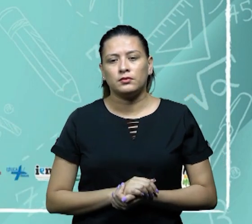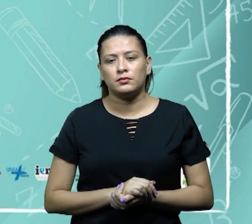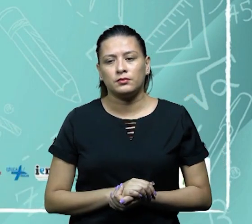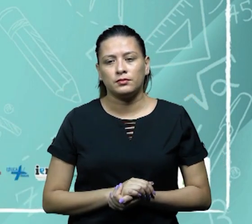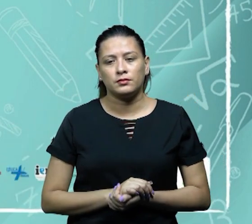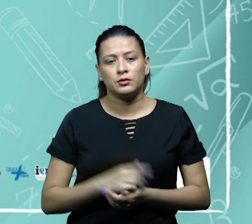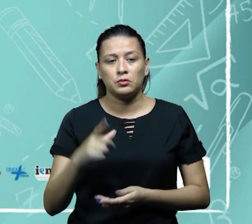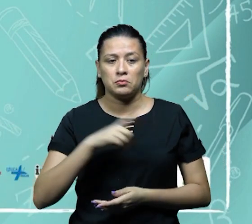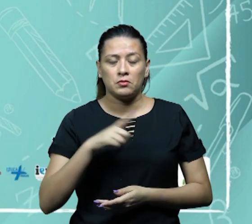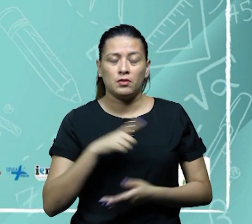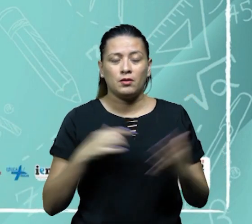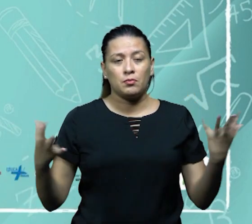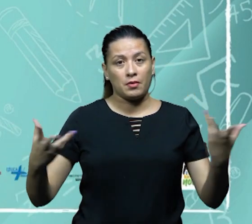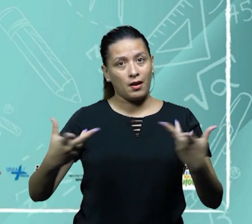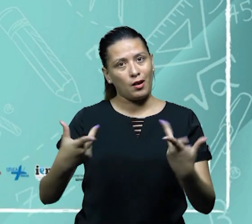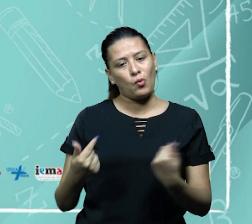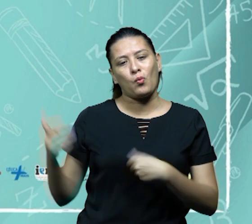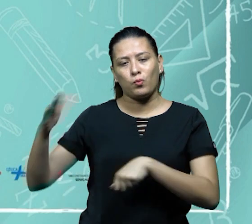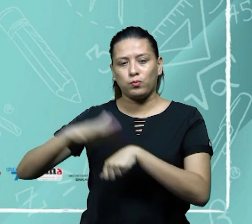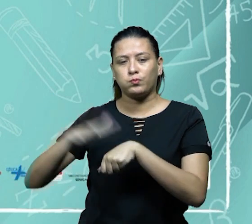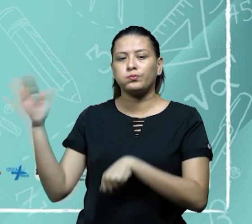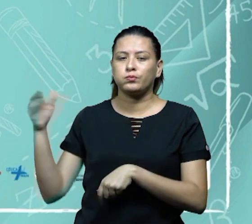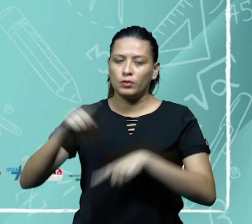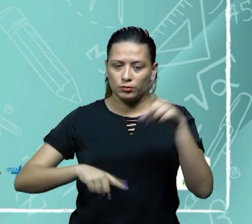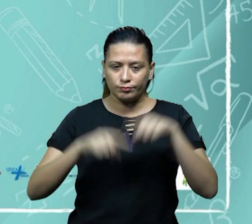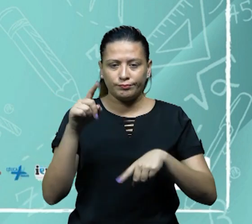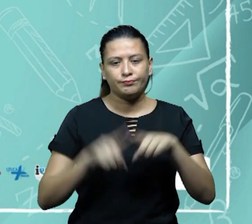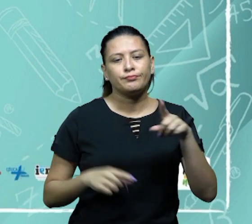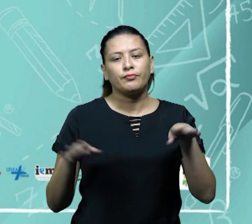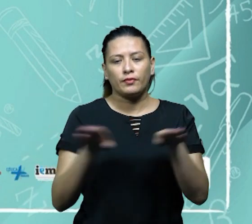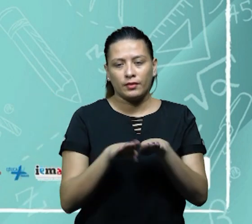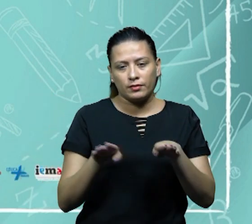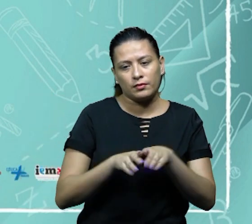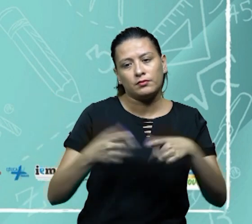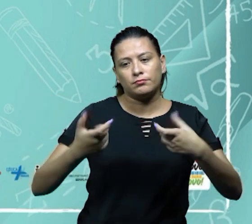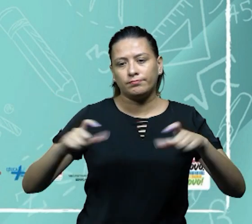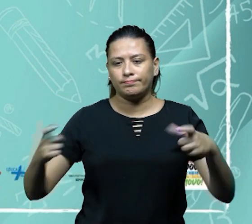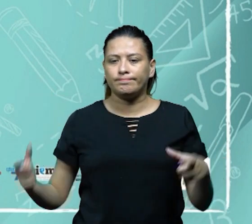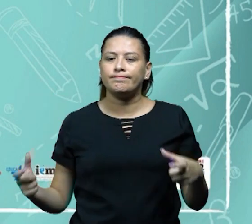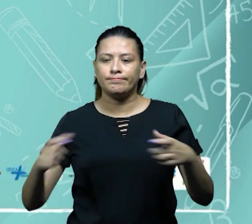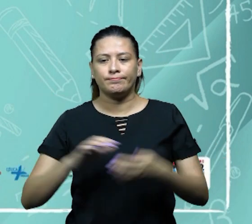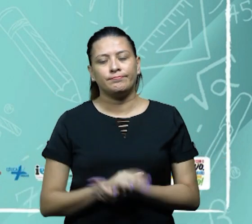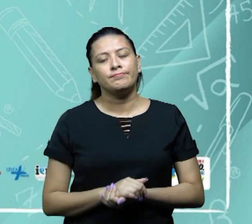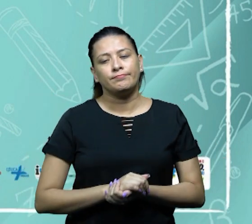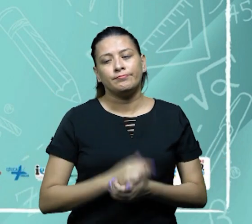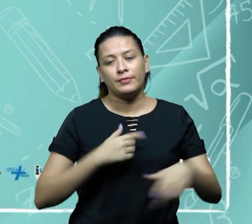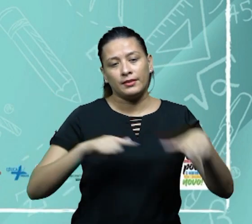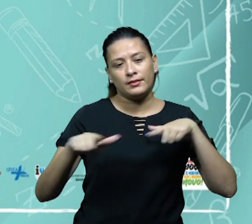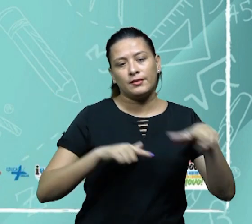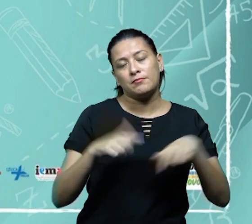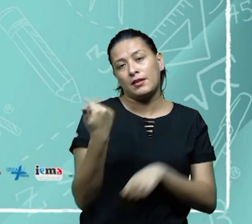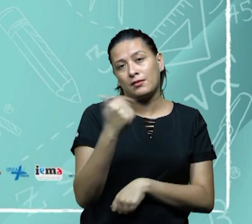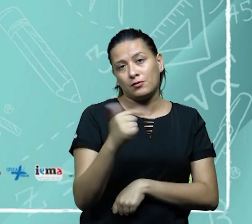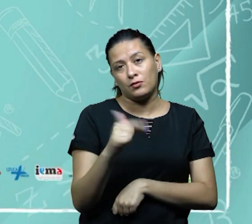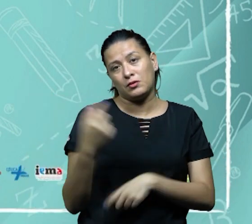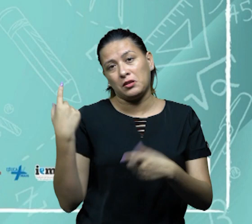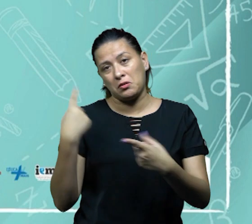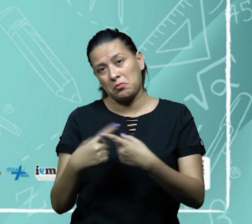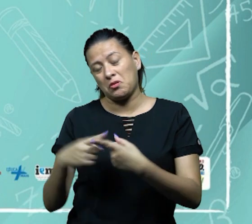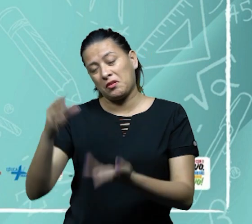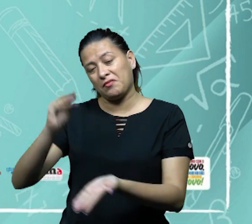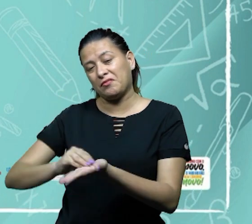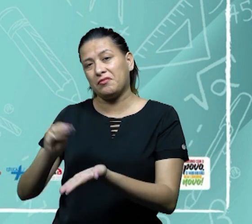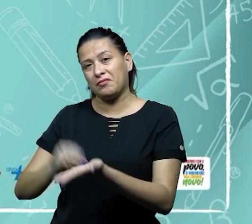equipe de modo que as entregas tenham um alto padrão de qualidade, a produtividade seja maximizada e não haja retrabalho por falta